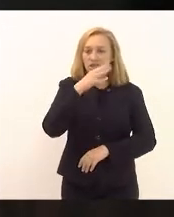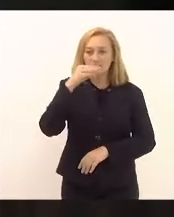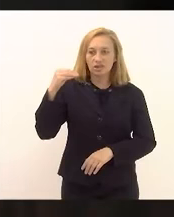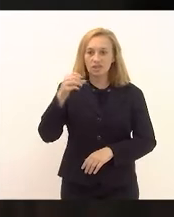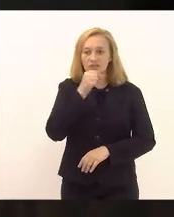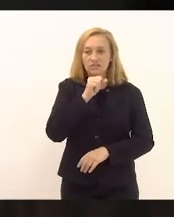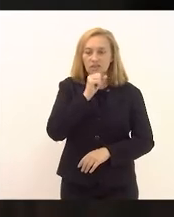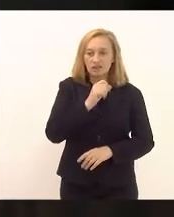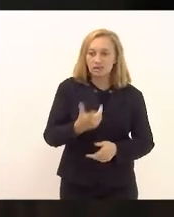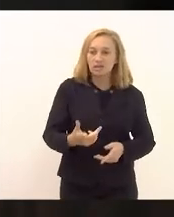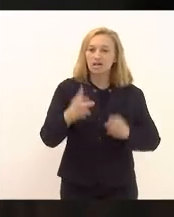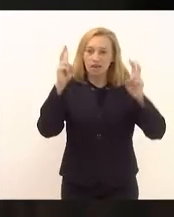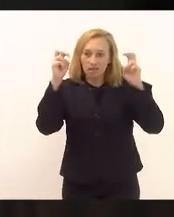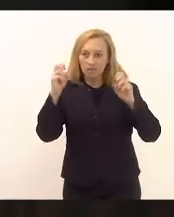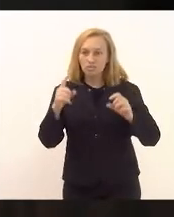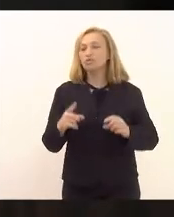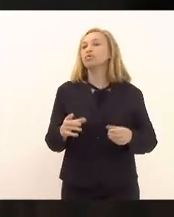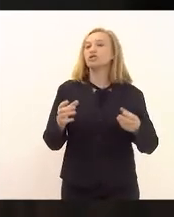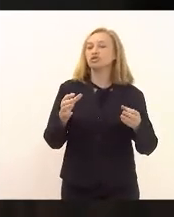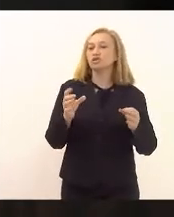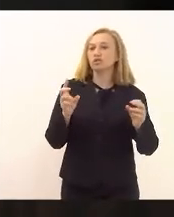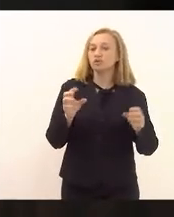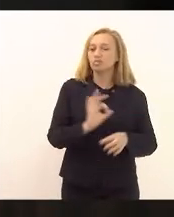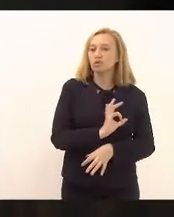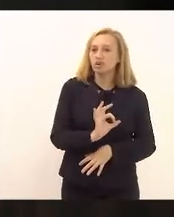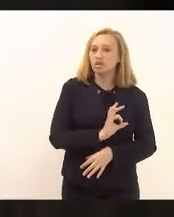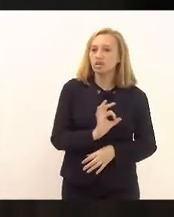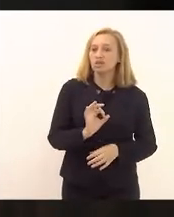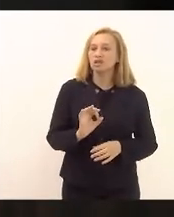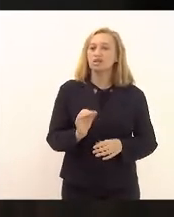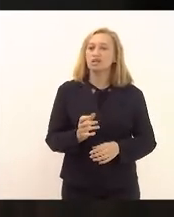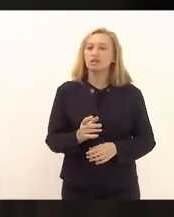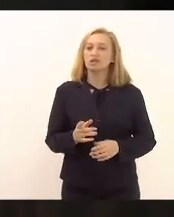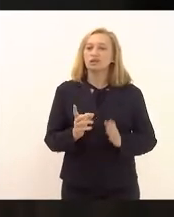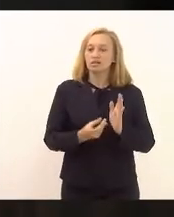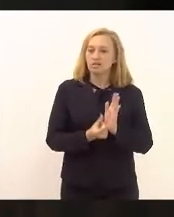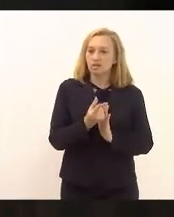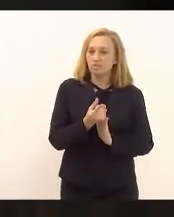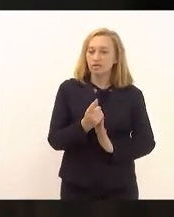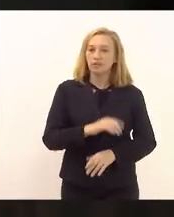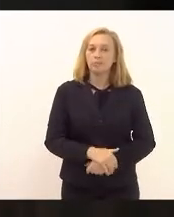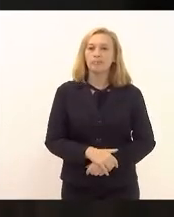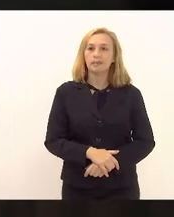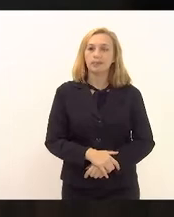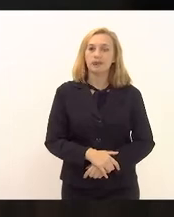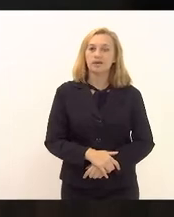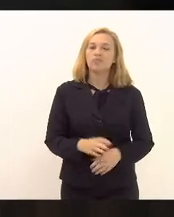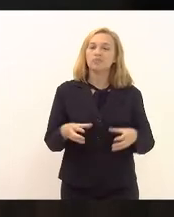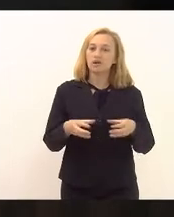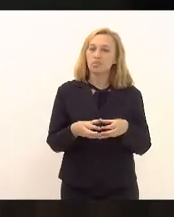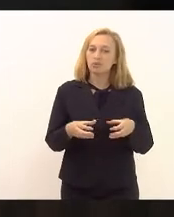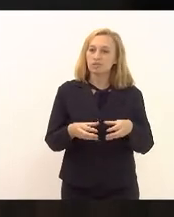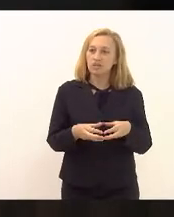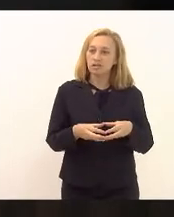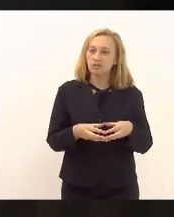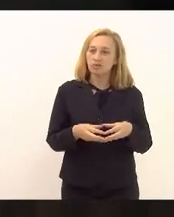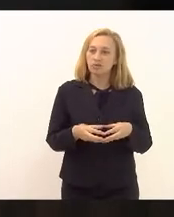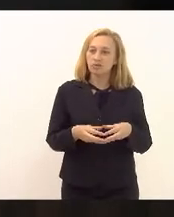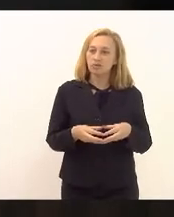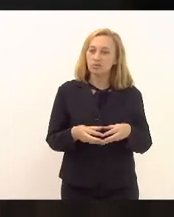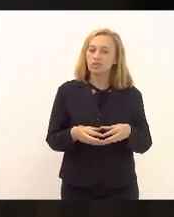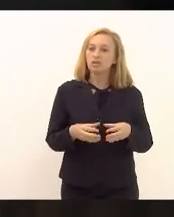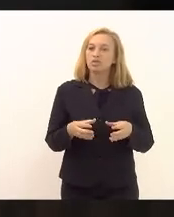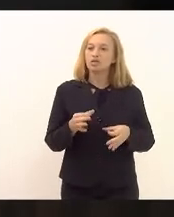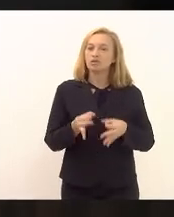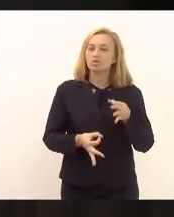Pública, Assuntos de Polícia, Assuntos Municipais, Desenvolvimento Regional e Orçamento. Para emitir parecer pela Comissão de